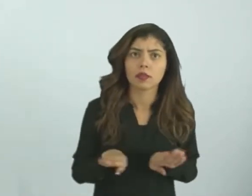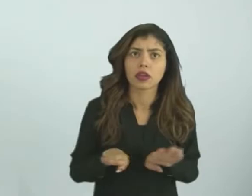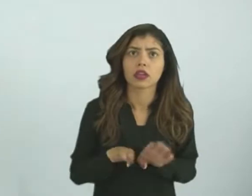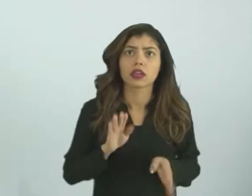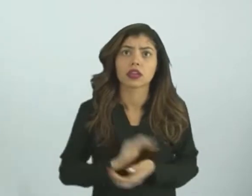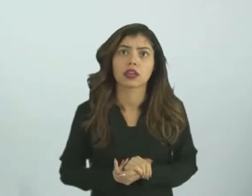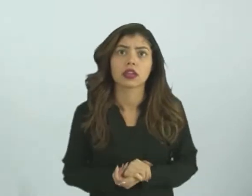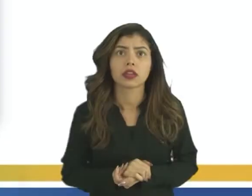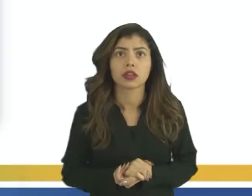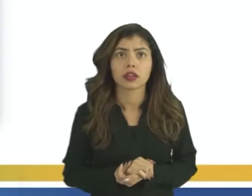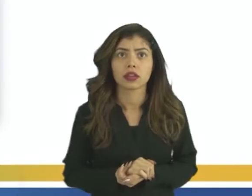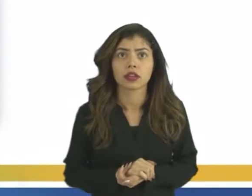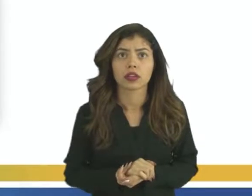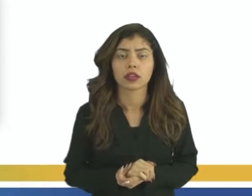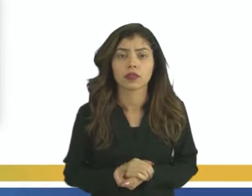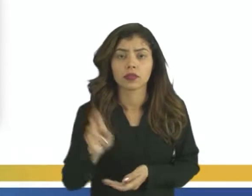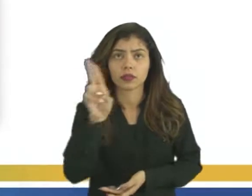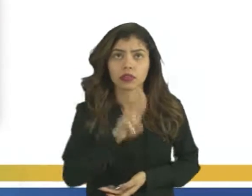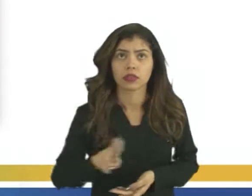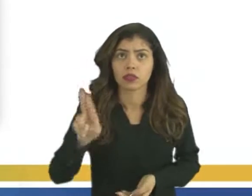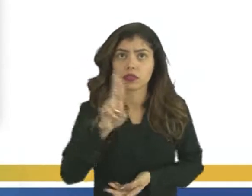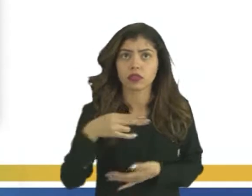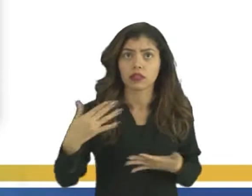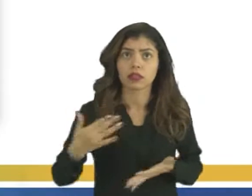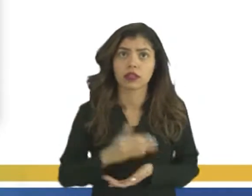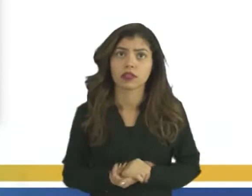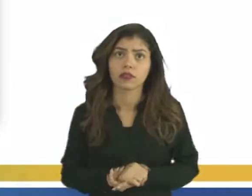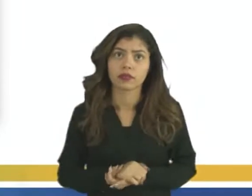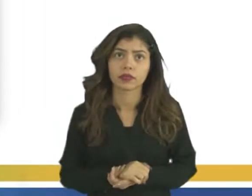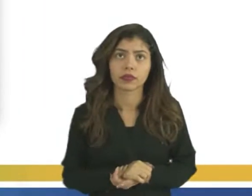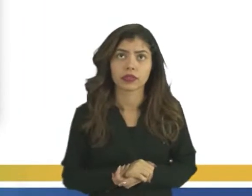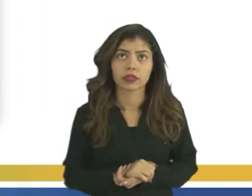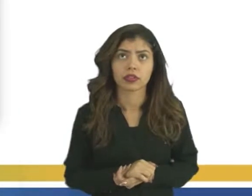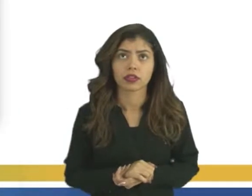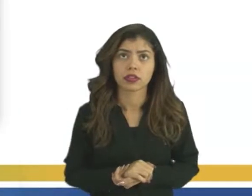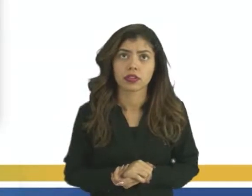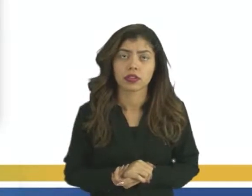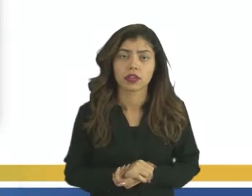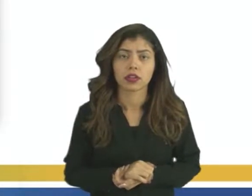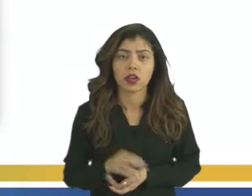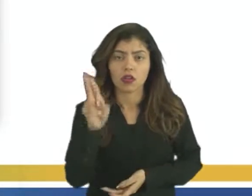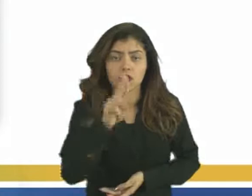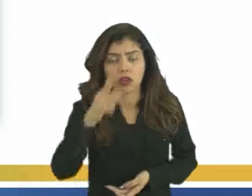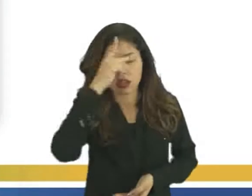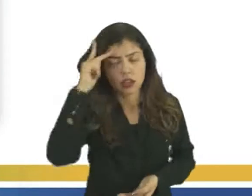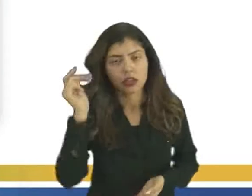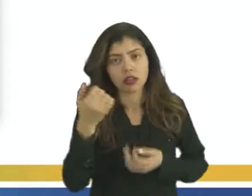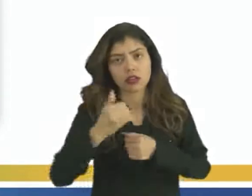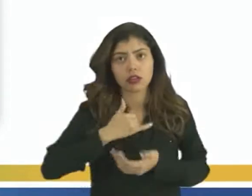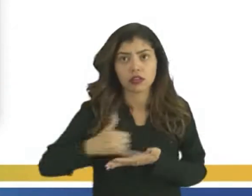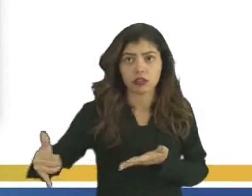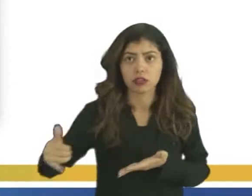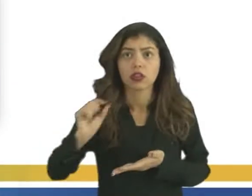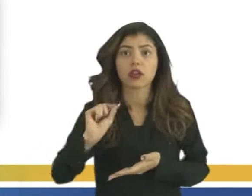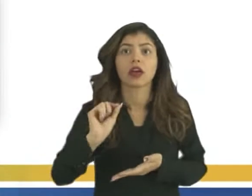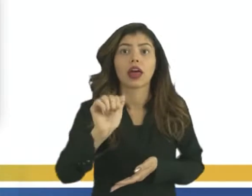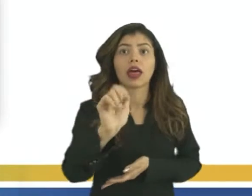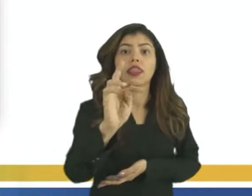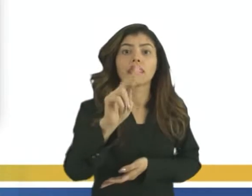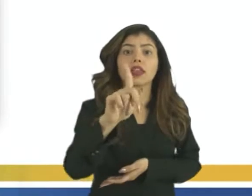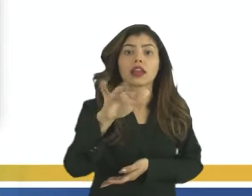também. Quem são as pessoas que utilizam, né? Os principais usuários dessas drogas são